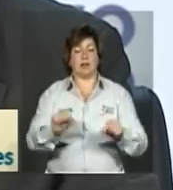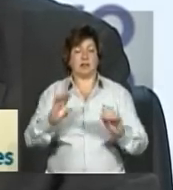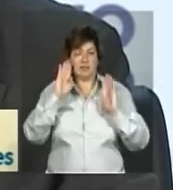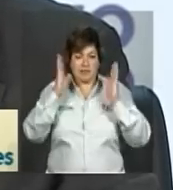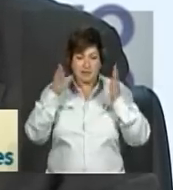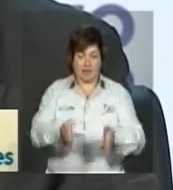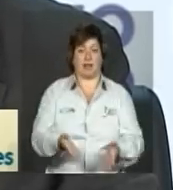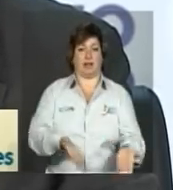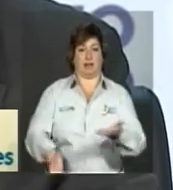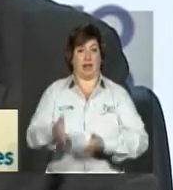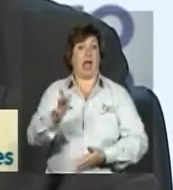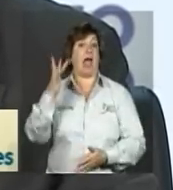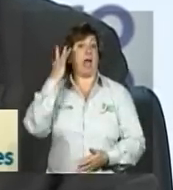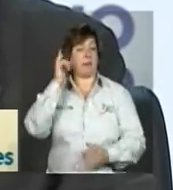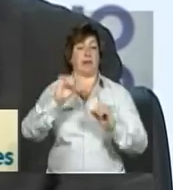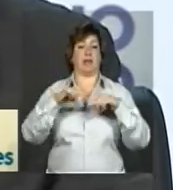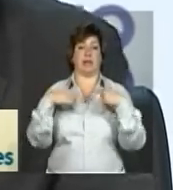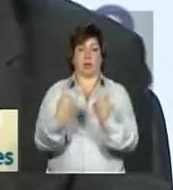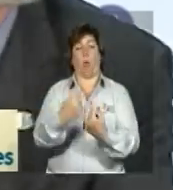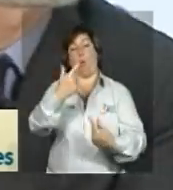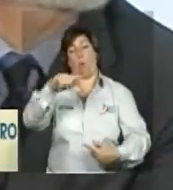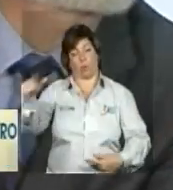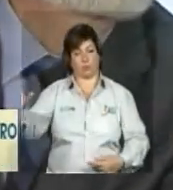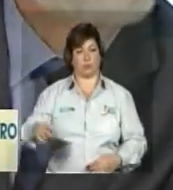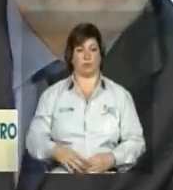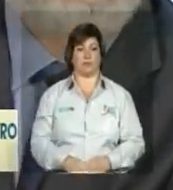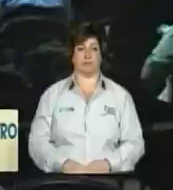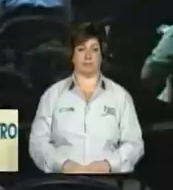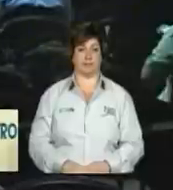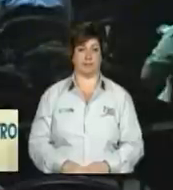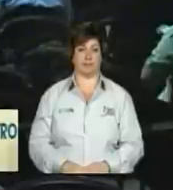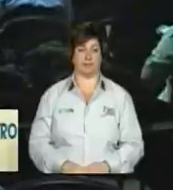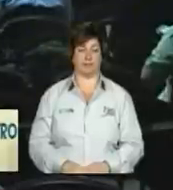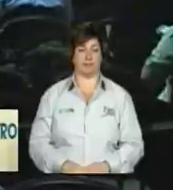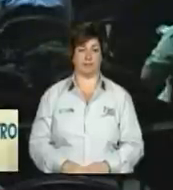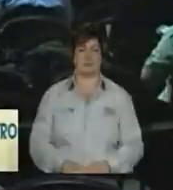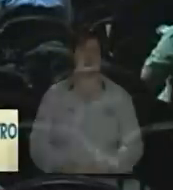concentrando as atenções. Amanhã se reunirão outros.